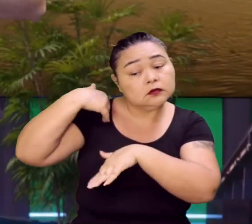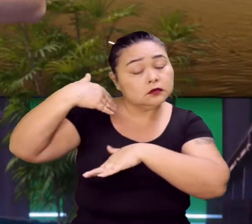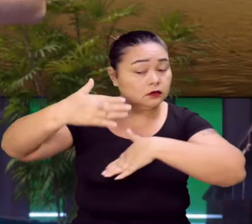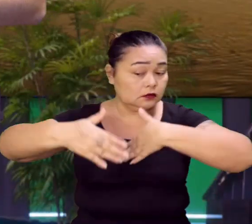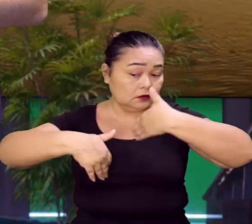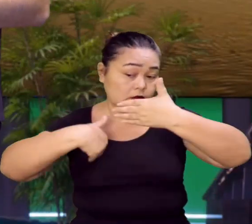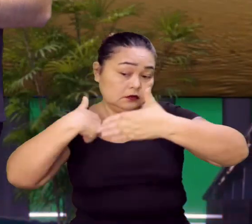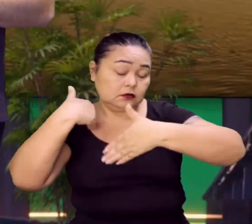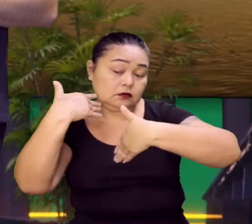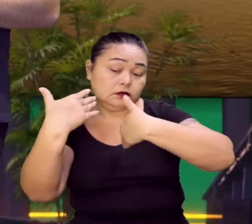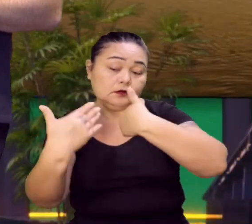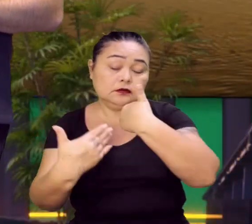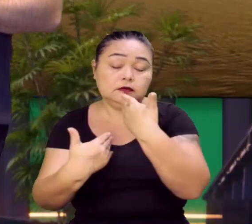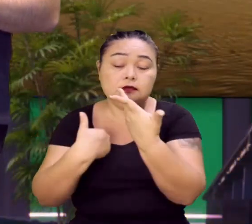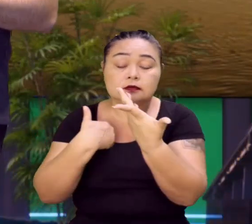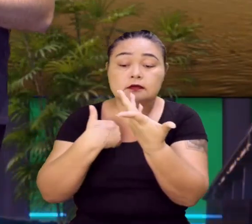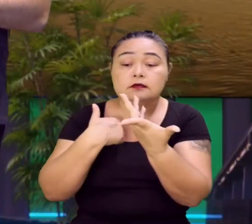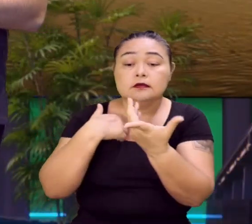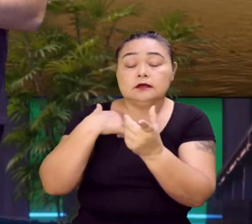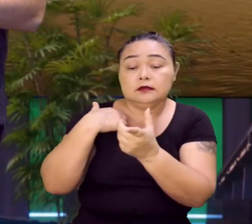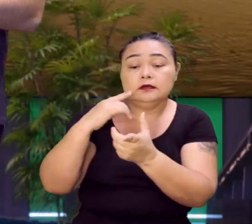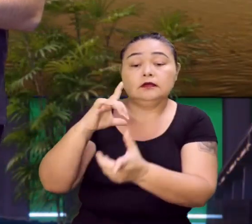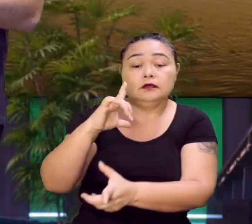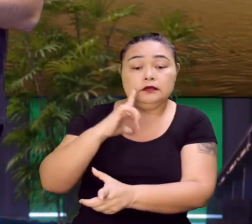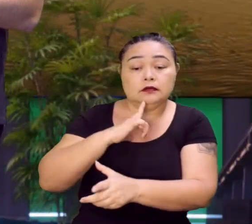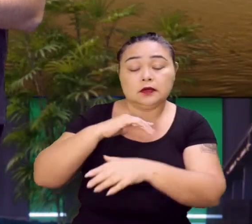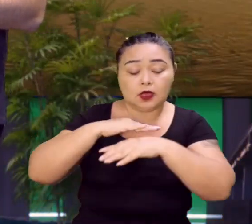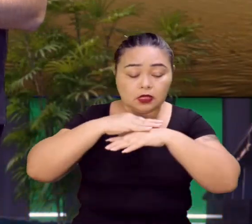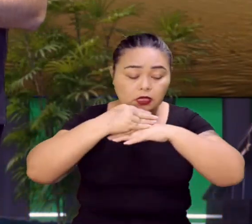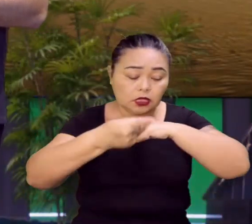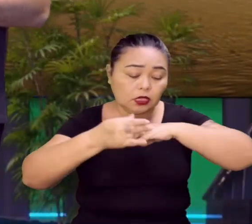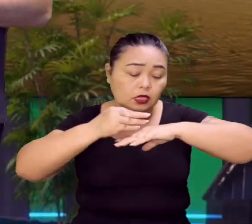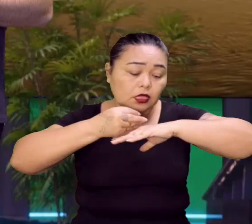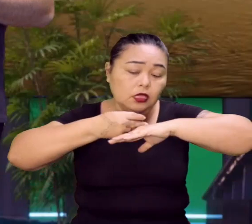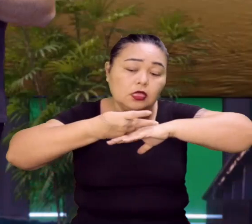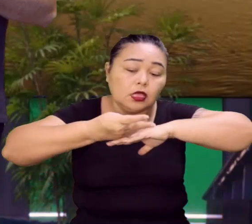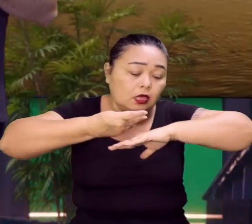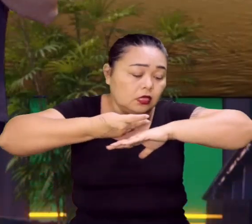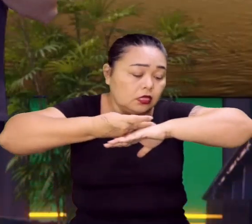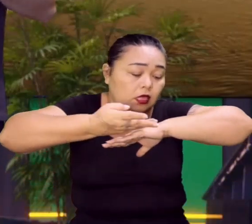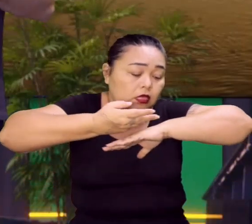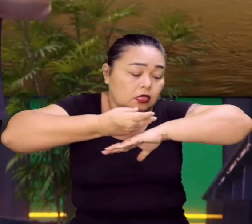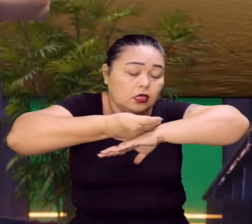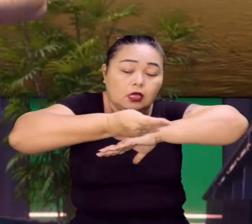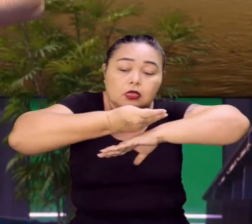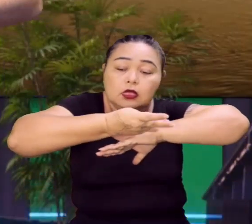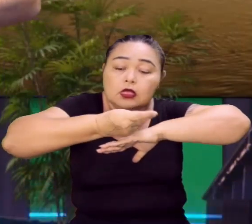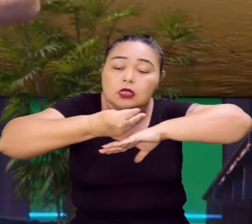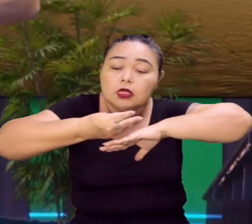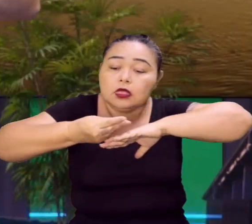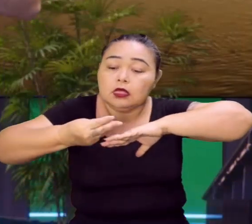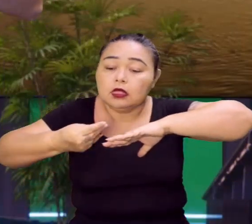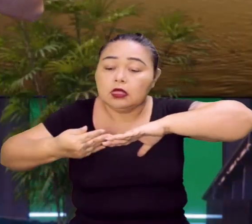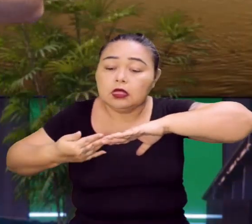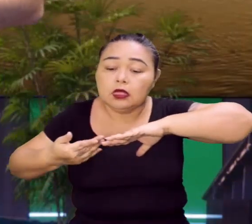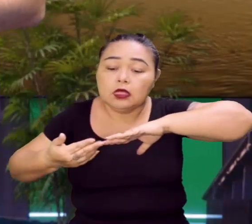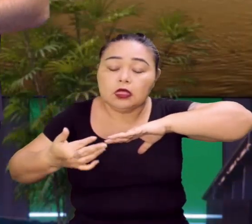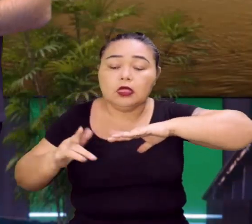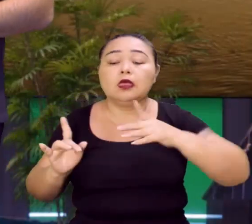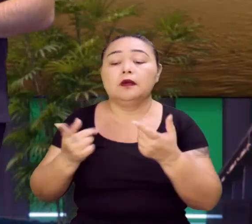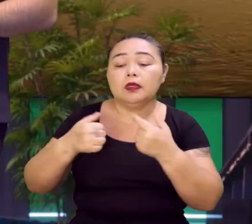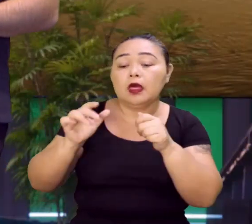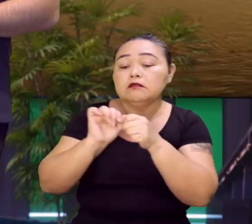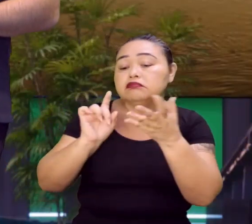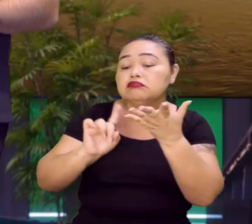do tempo, né, sofreu muito e ainda sofre desgaste, né, por conta dos processos aí erosivos e